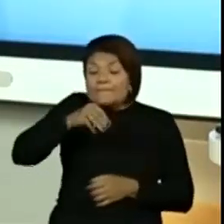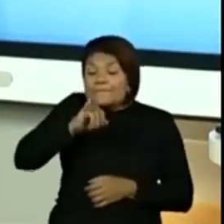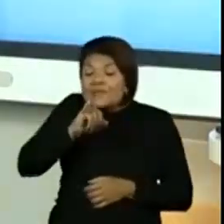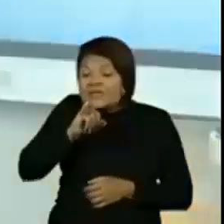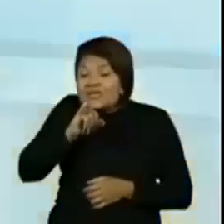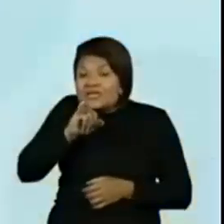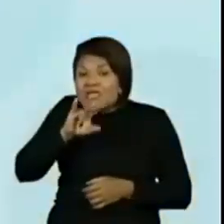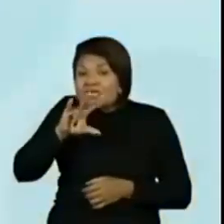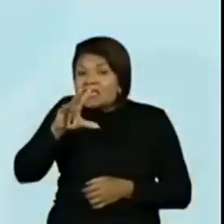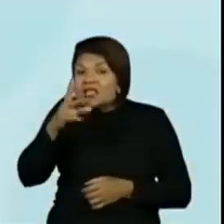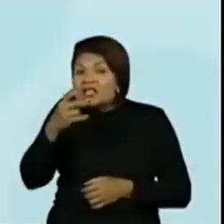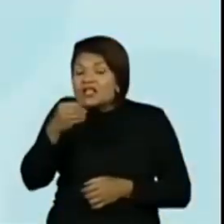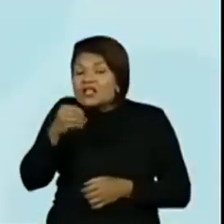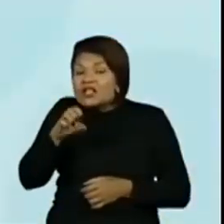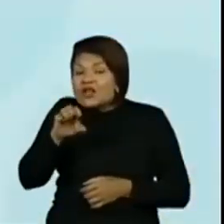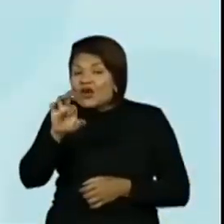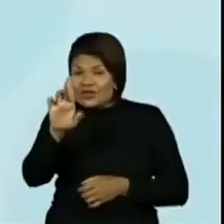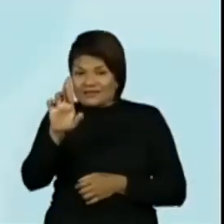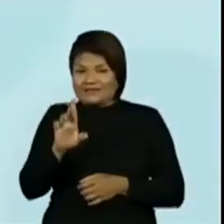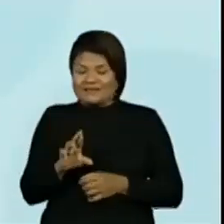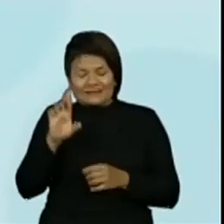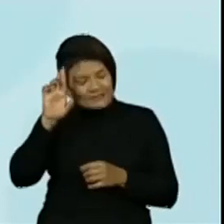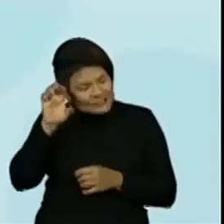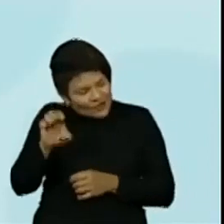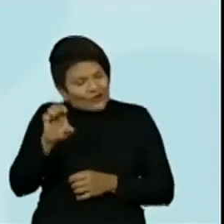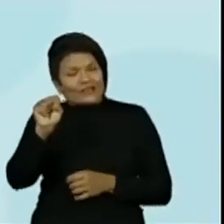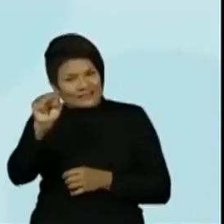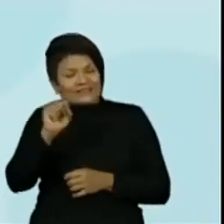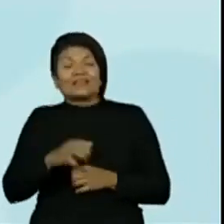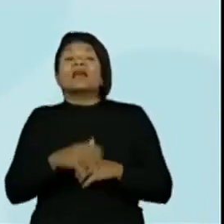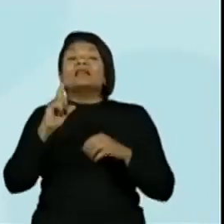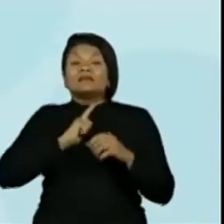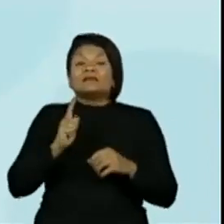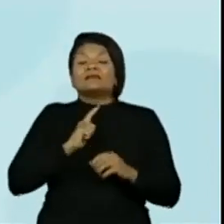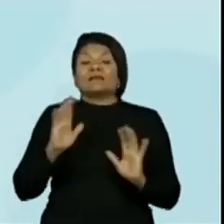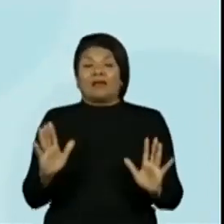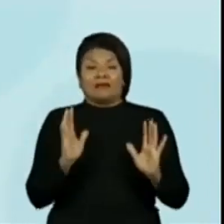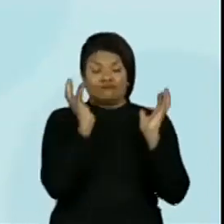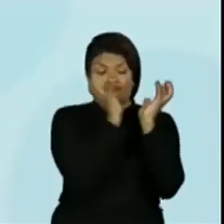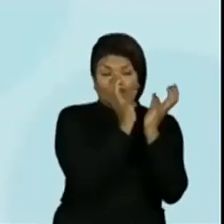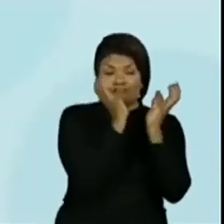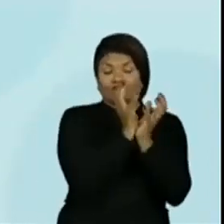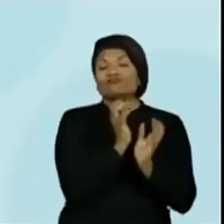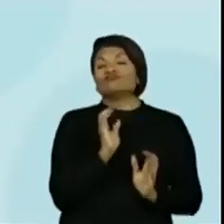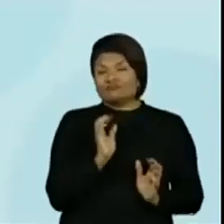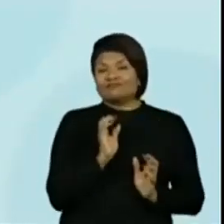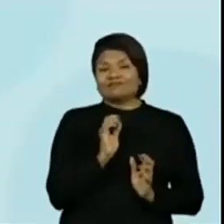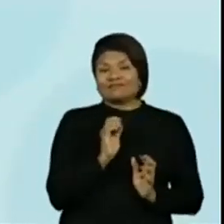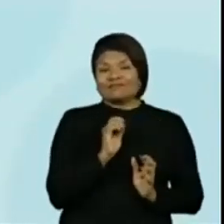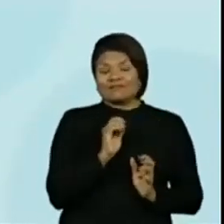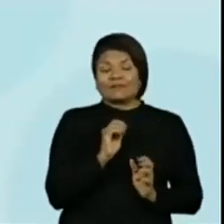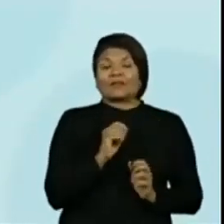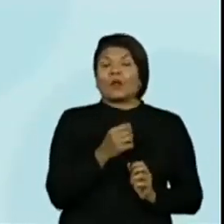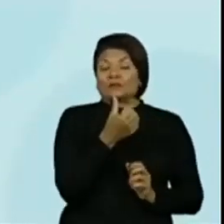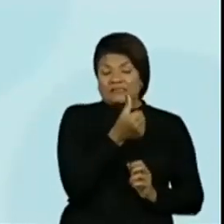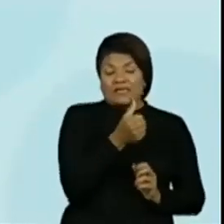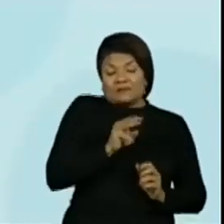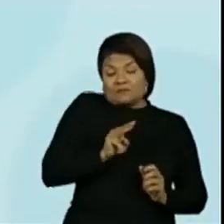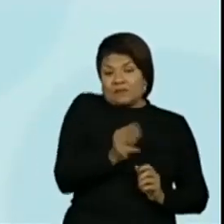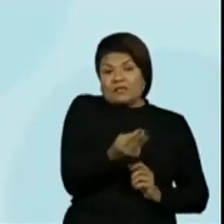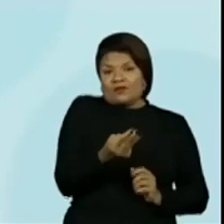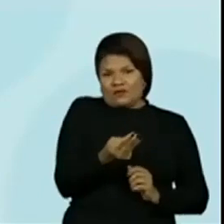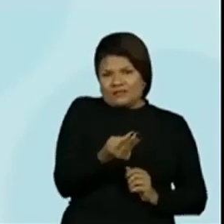está onde? Na classe dos milhões. Não são 6 dezenas e 6